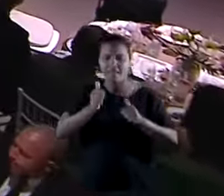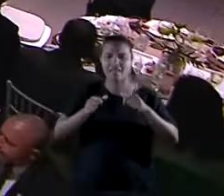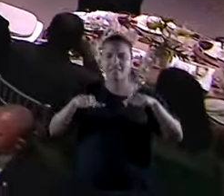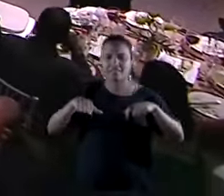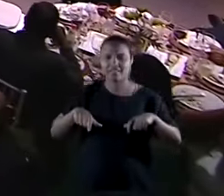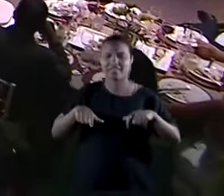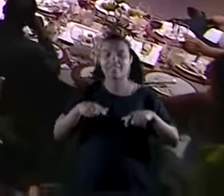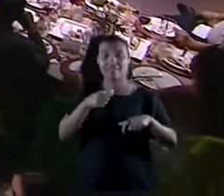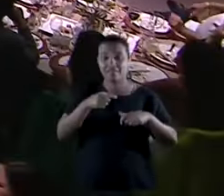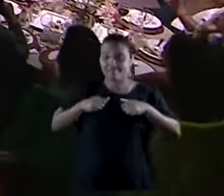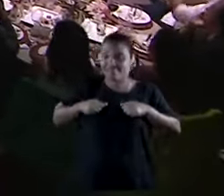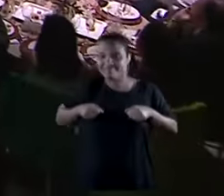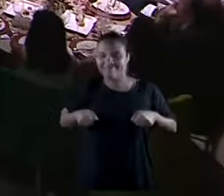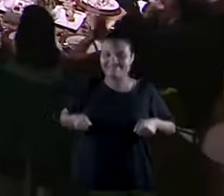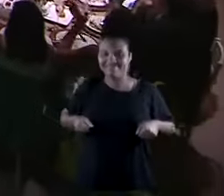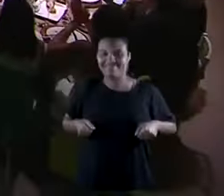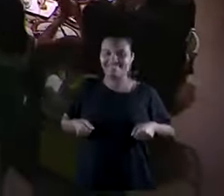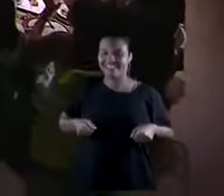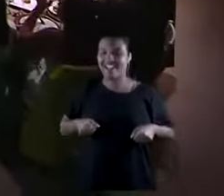vai cair bem nele, hein, Mauro? Nossa!